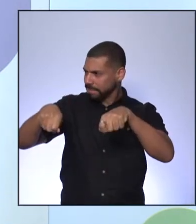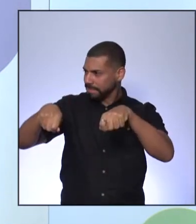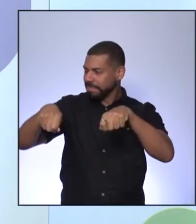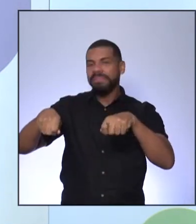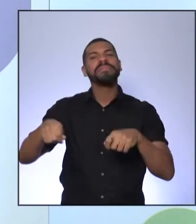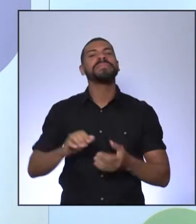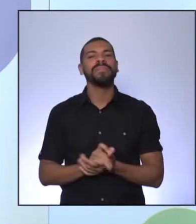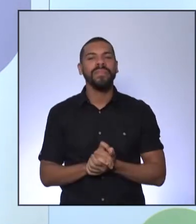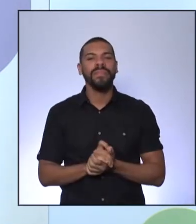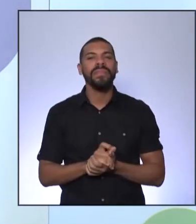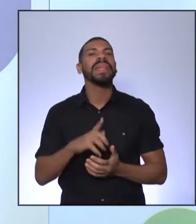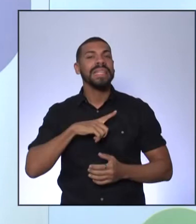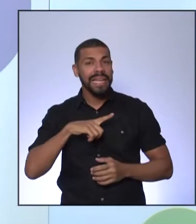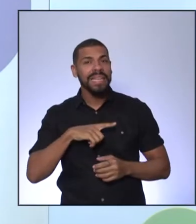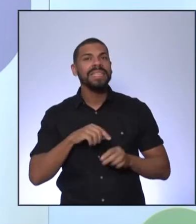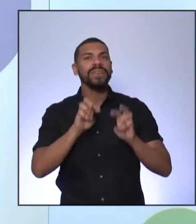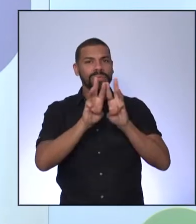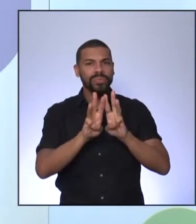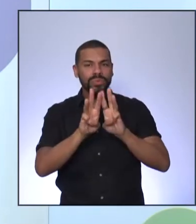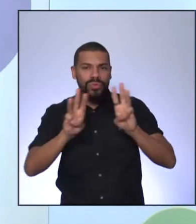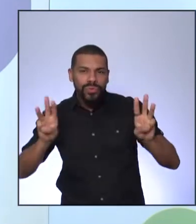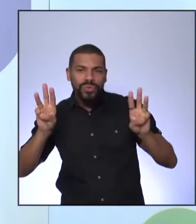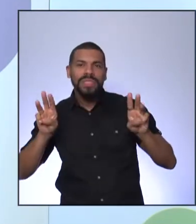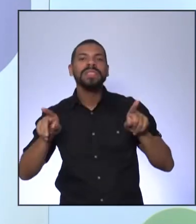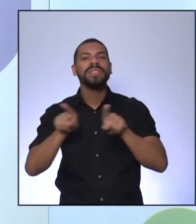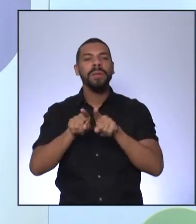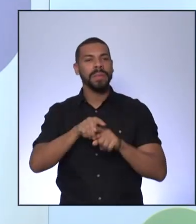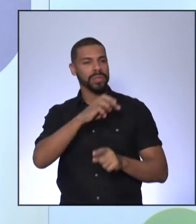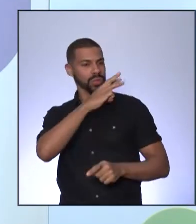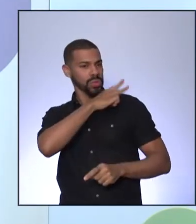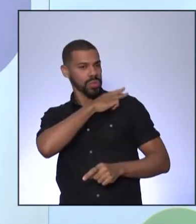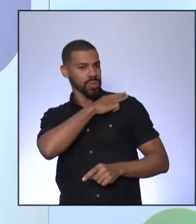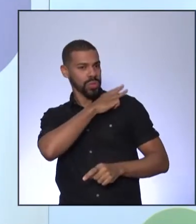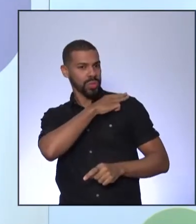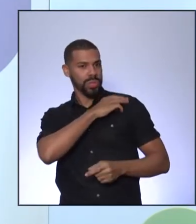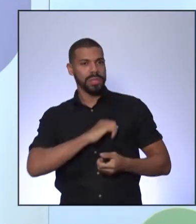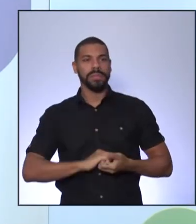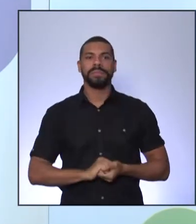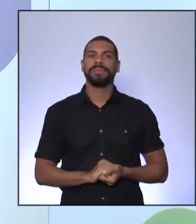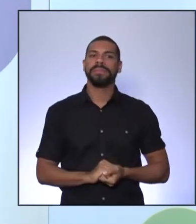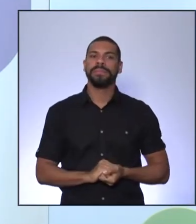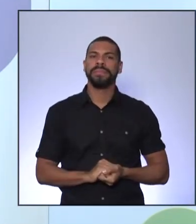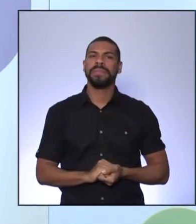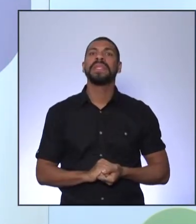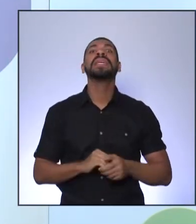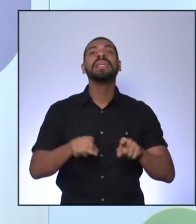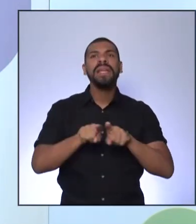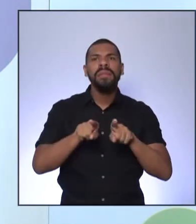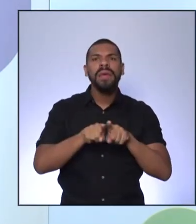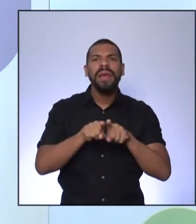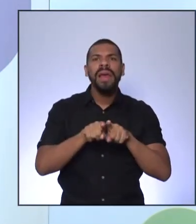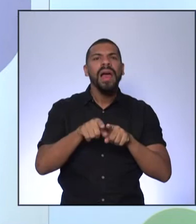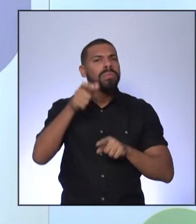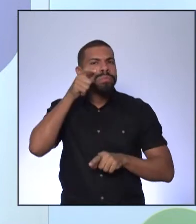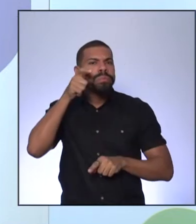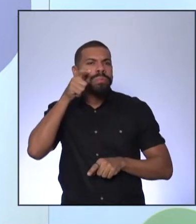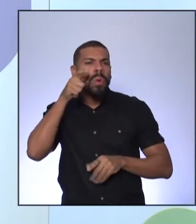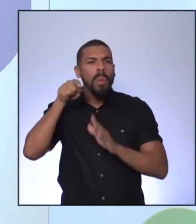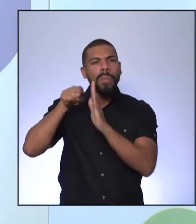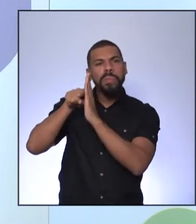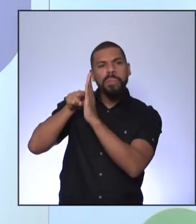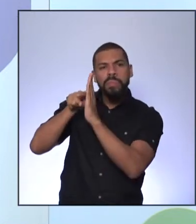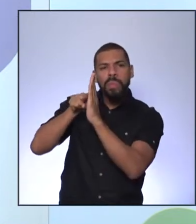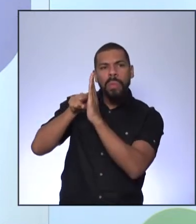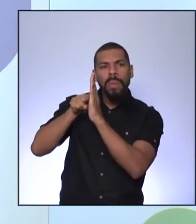entrar no site do currículo do Paulista, do ensino médio, que está disponível, e conseguir navegar um pouquinho para vocês entenderem um novo